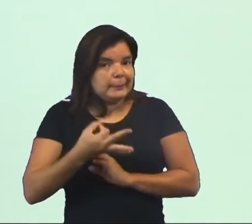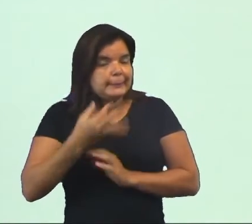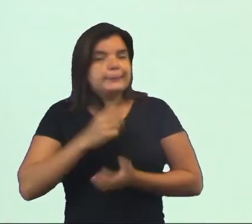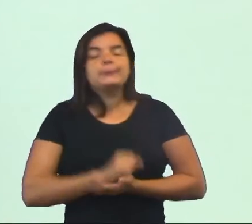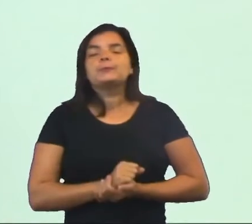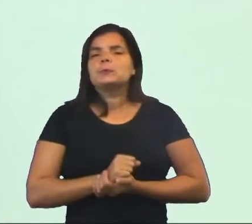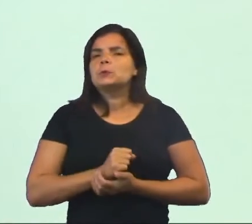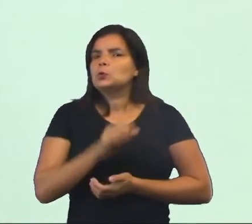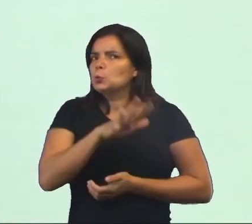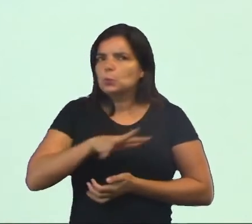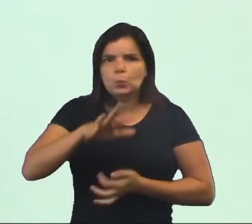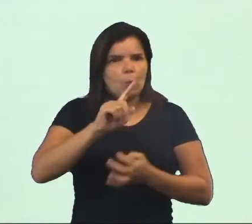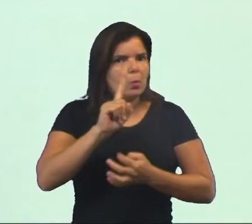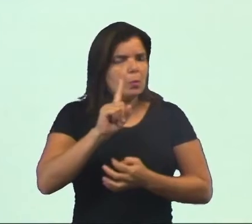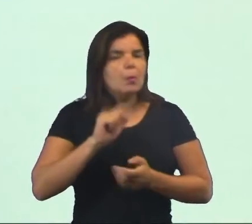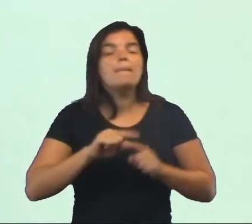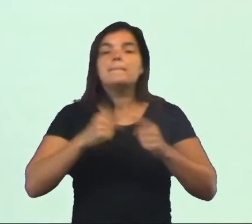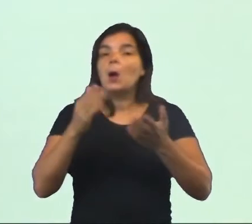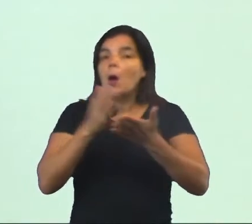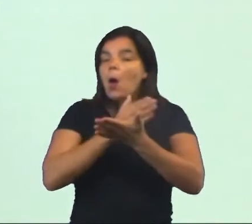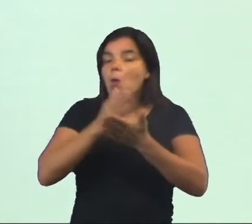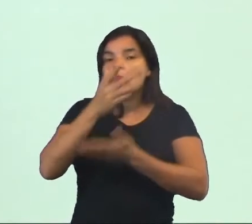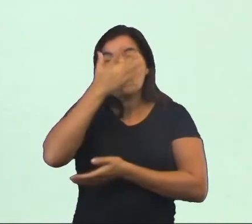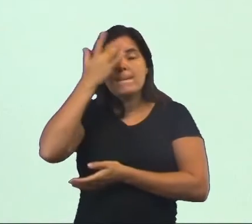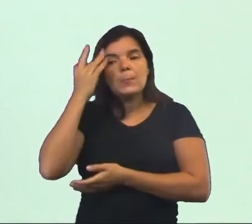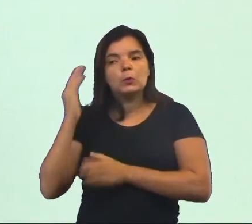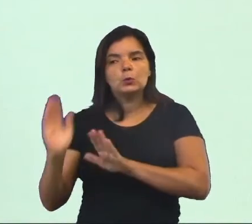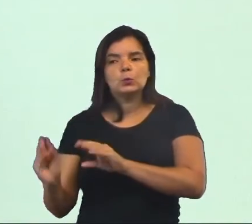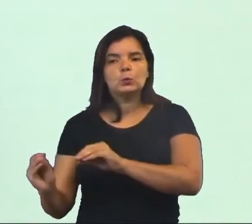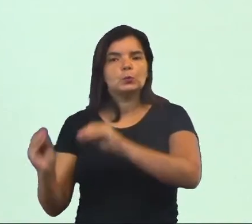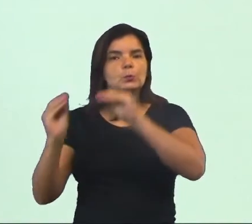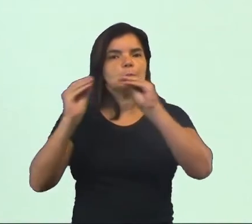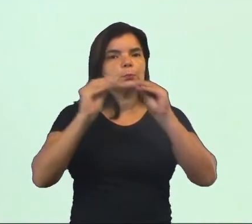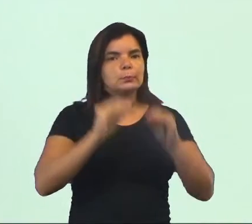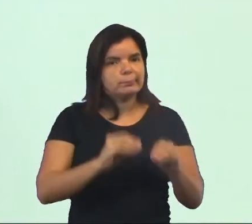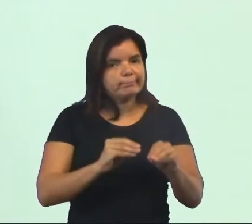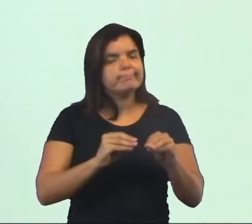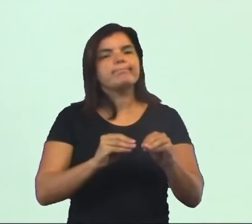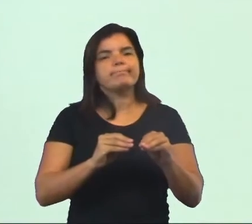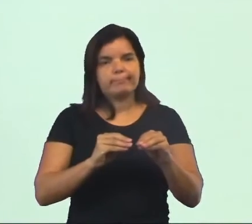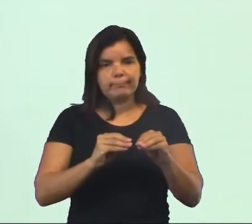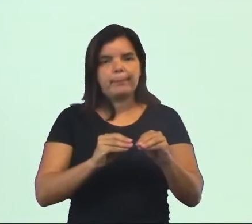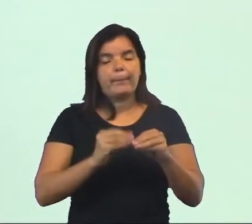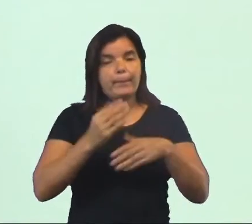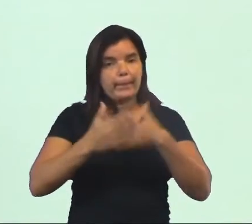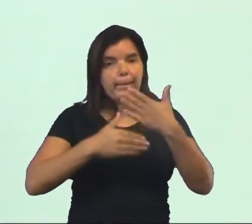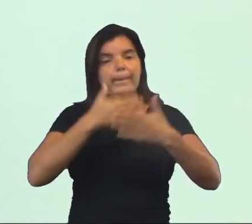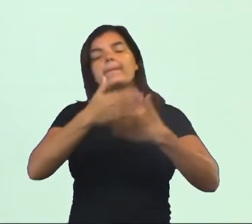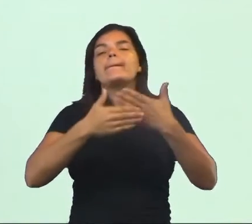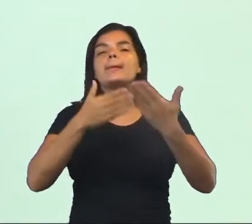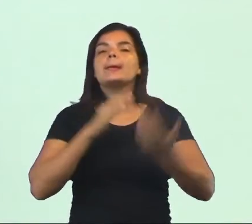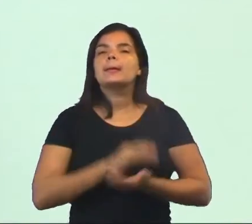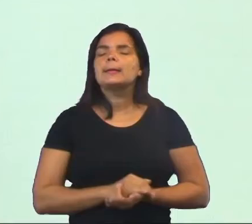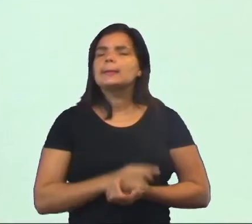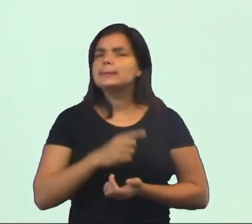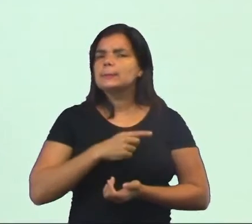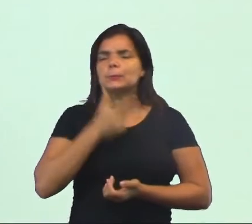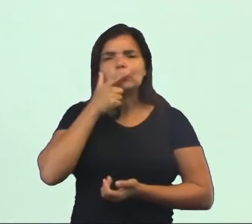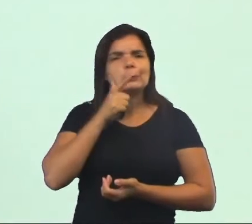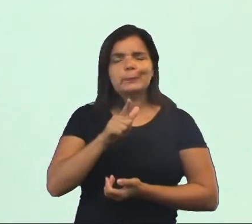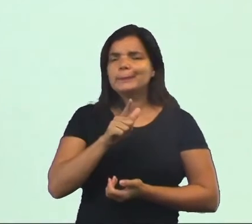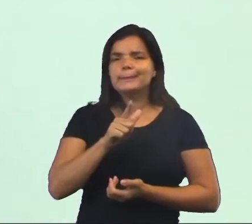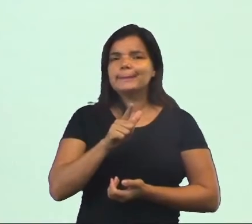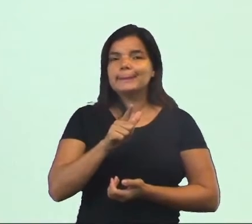estamos generalizando. Algumas das pessoas que vêm, né, que fazem parte desse processo de imigração, elas não